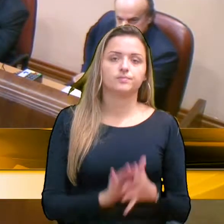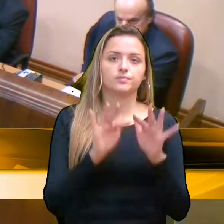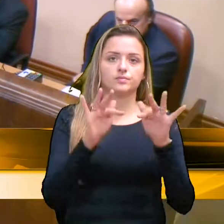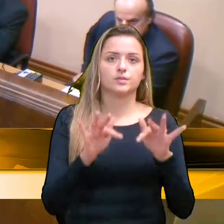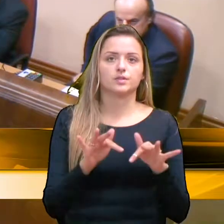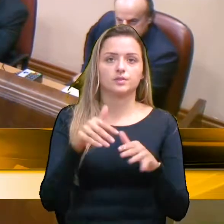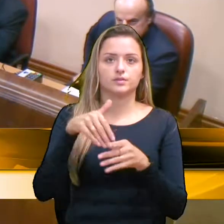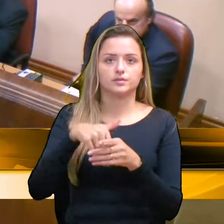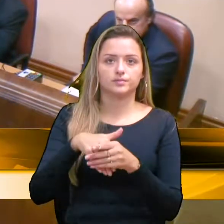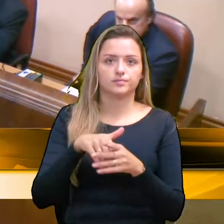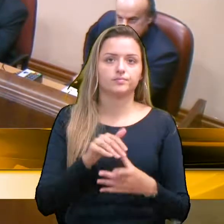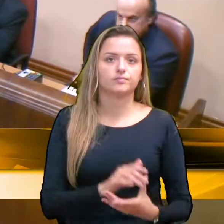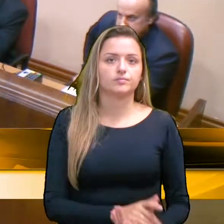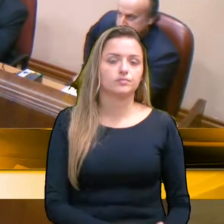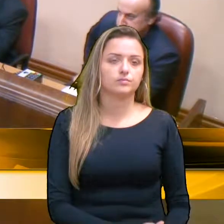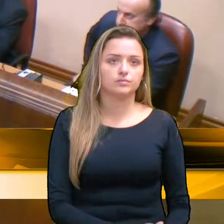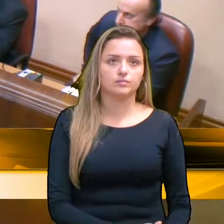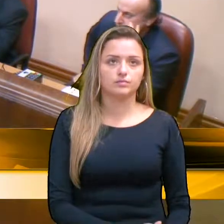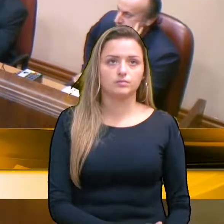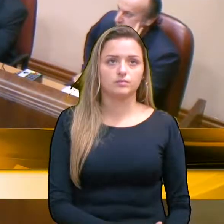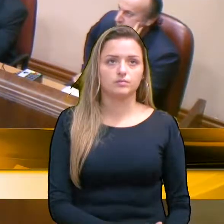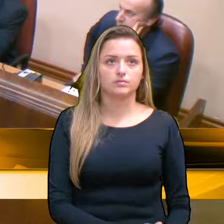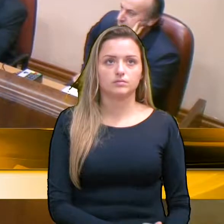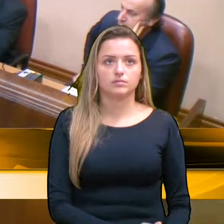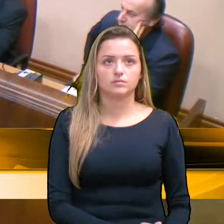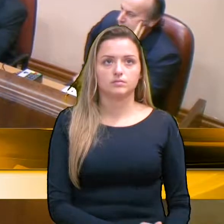Encerrada a votação.